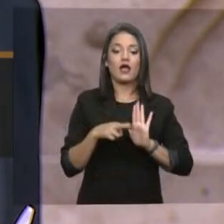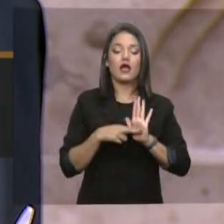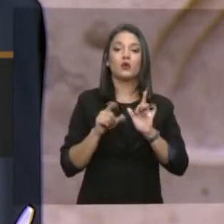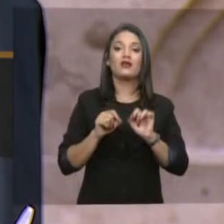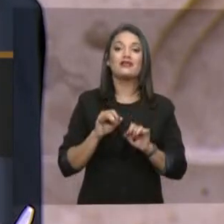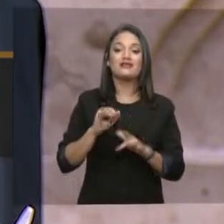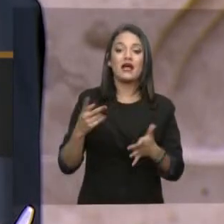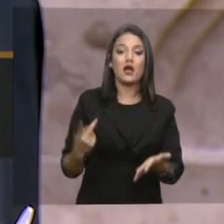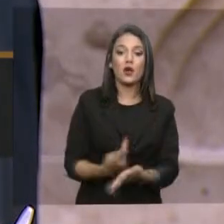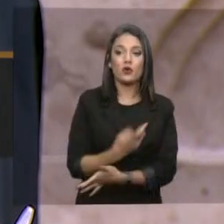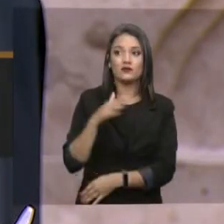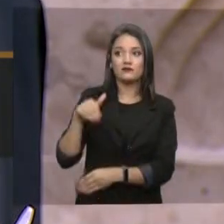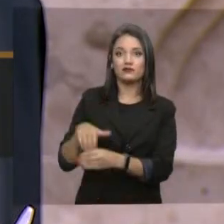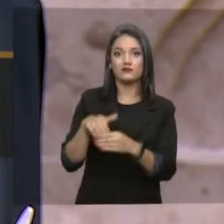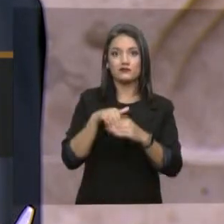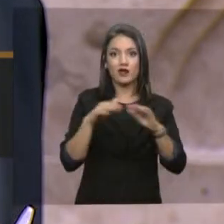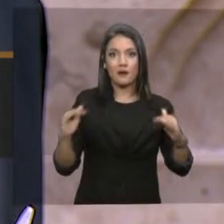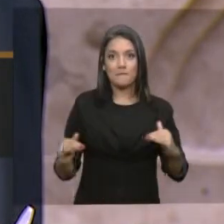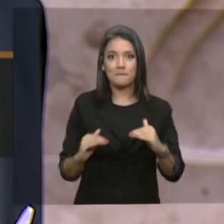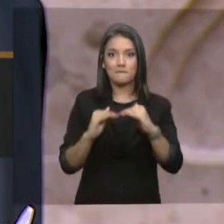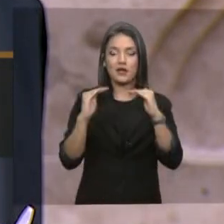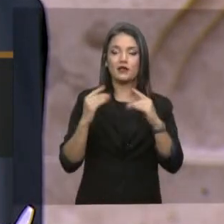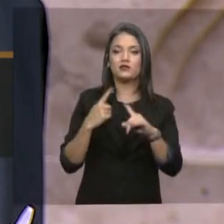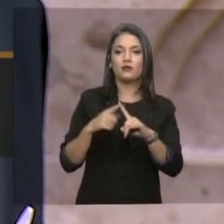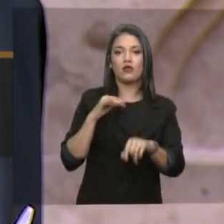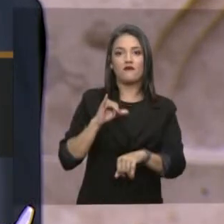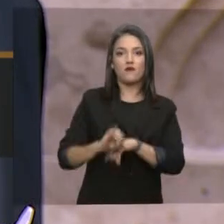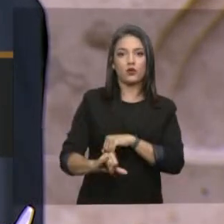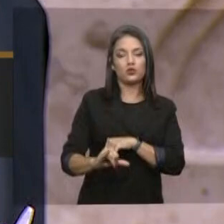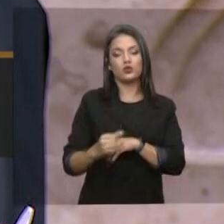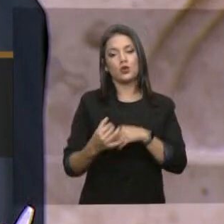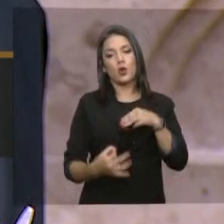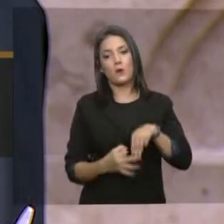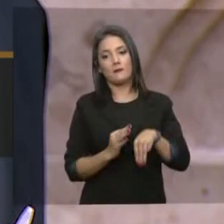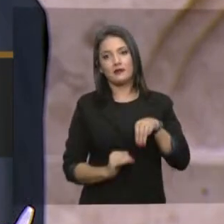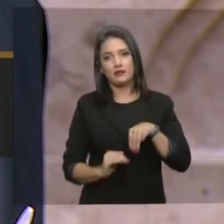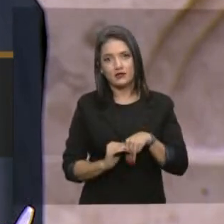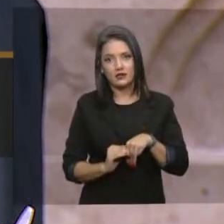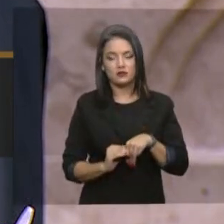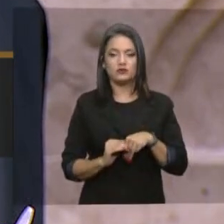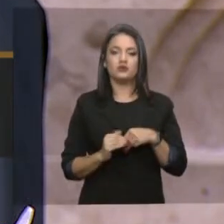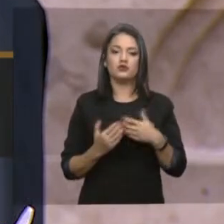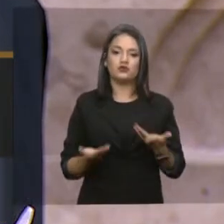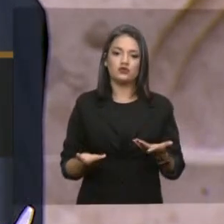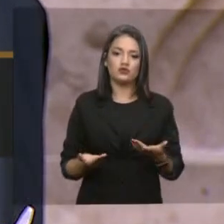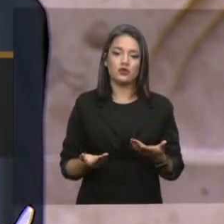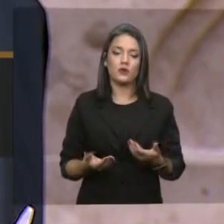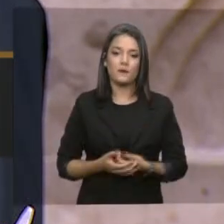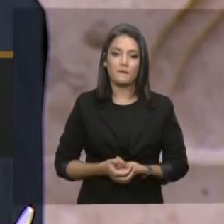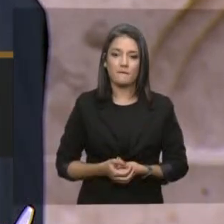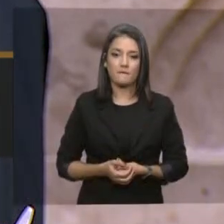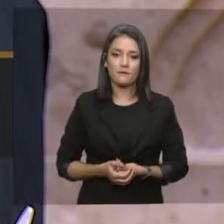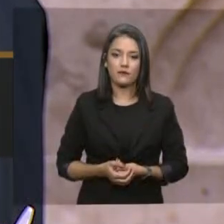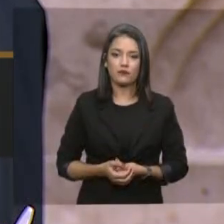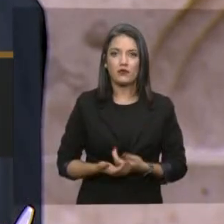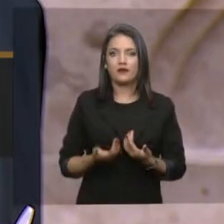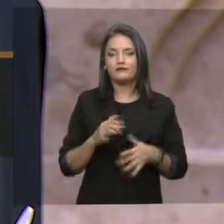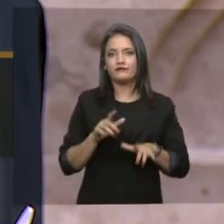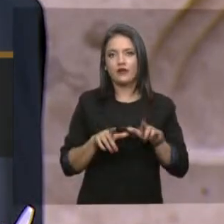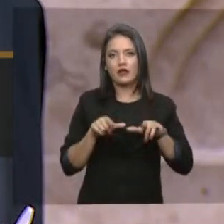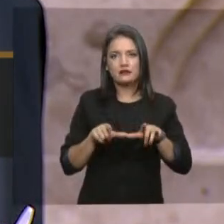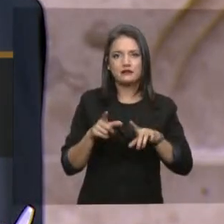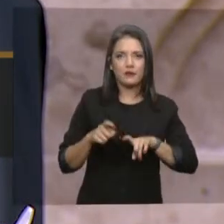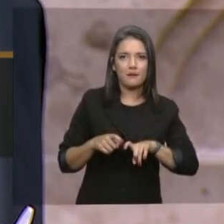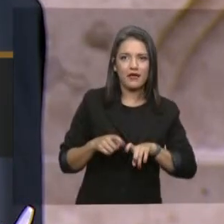empate insuperável, decorrente de ausência de ministro em virtude de impedimento, suspensão vaga ou licença